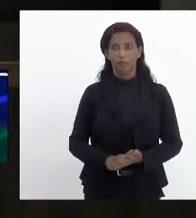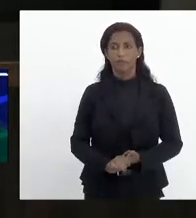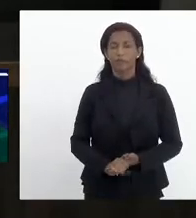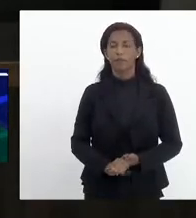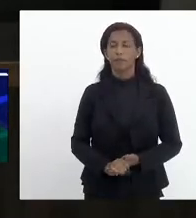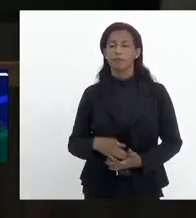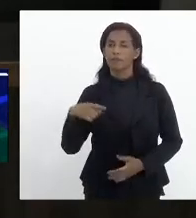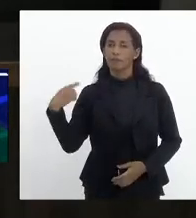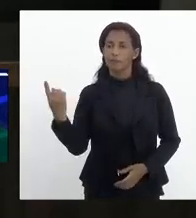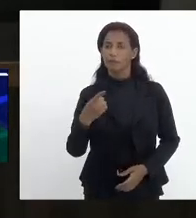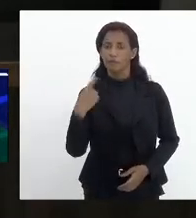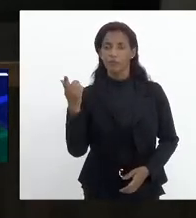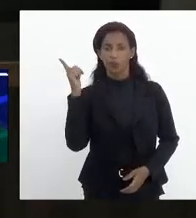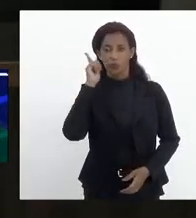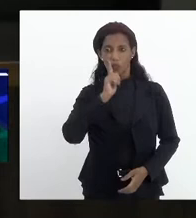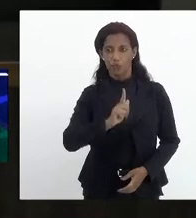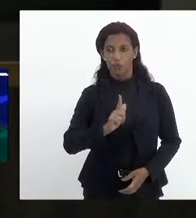possa